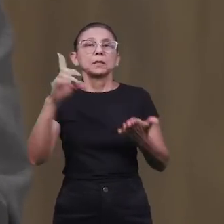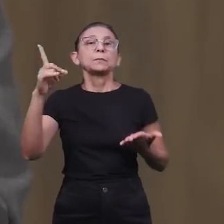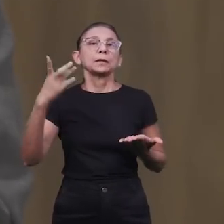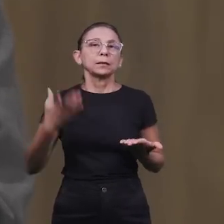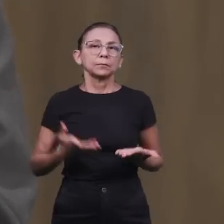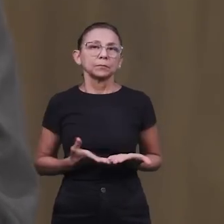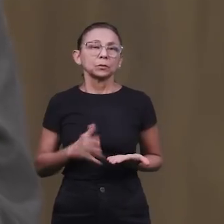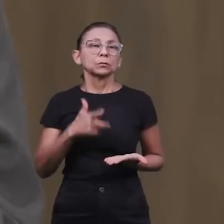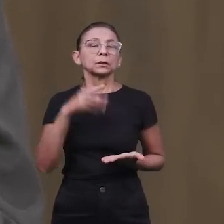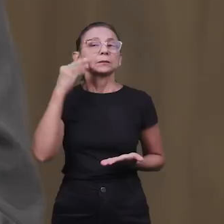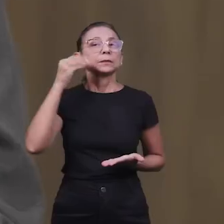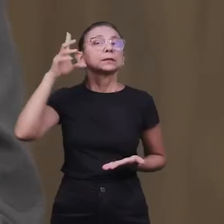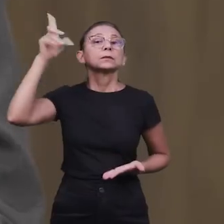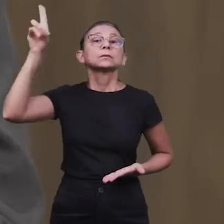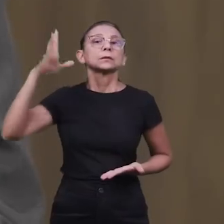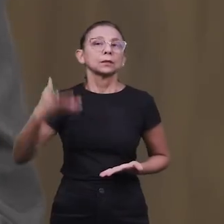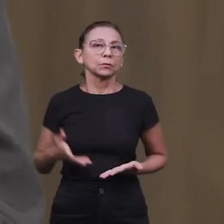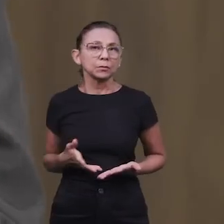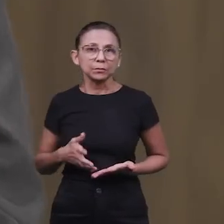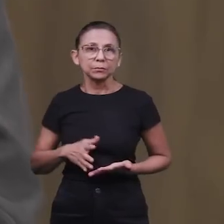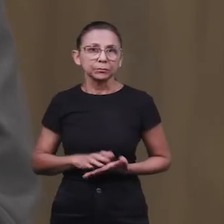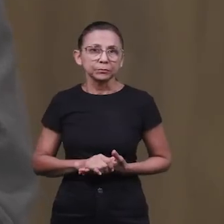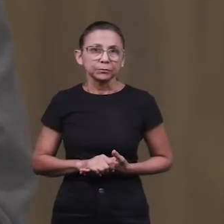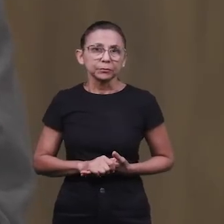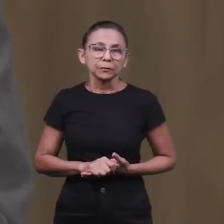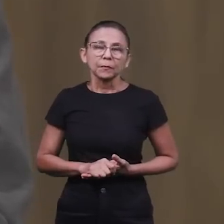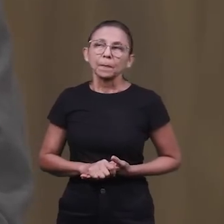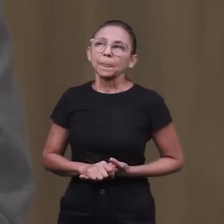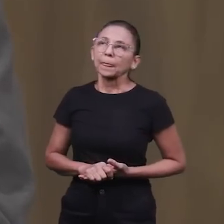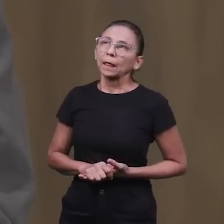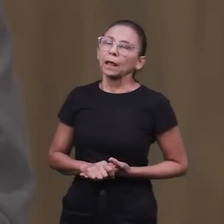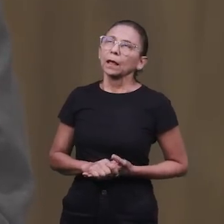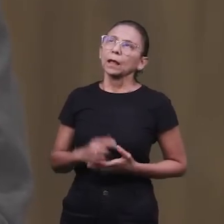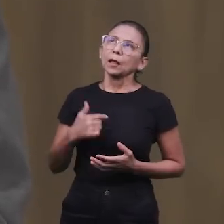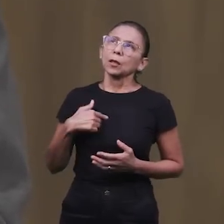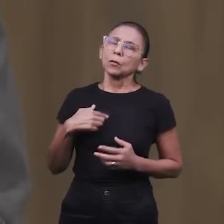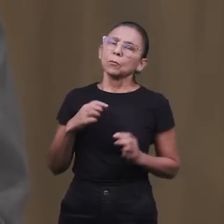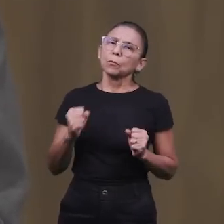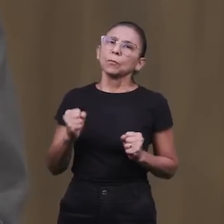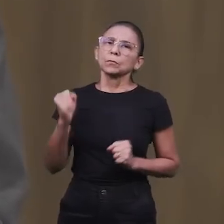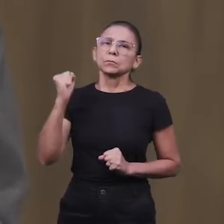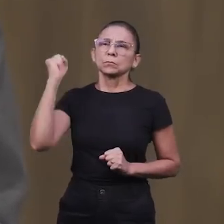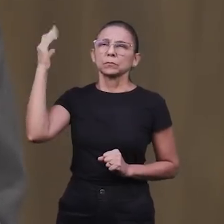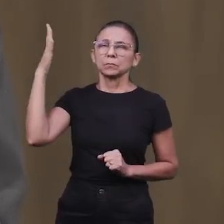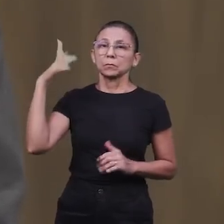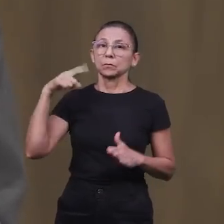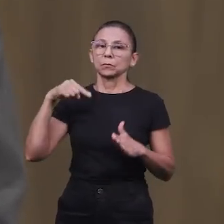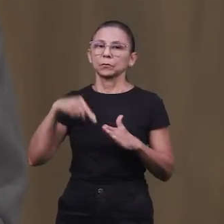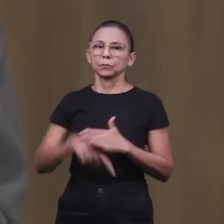porque a obra de Deus é um aperfeiçoamento. Eu posso ter revelações mais profundas.